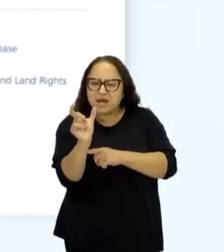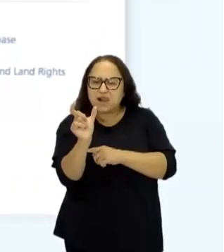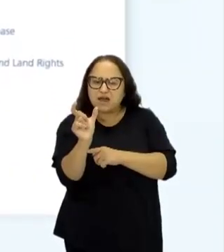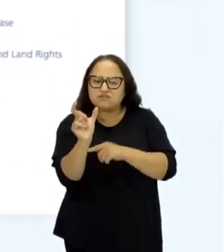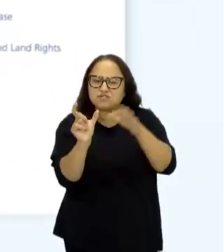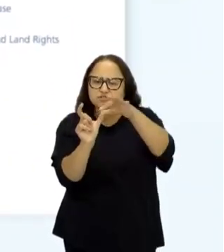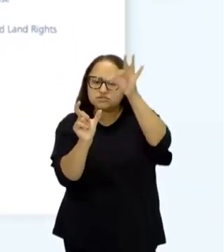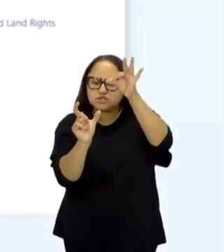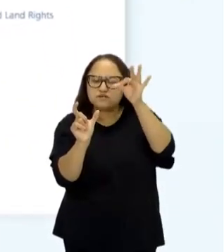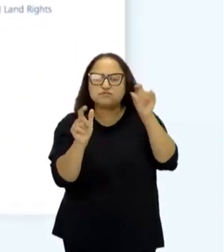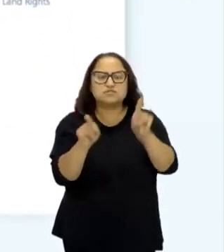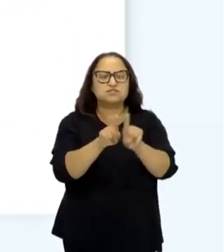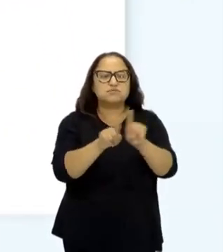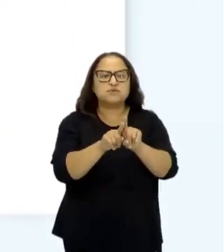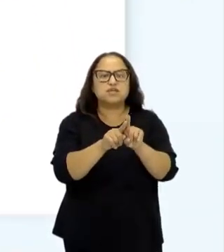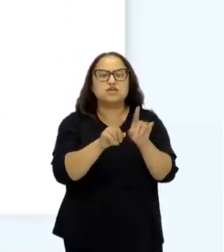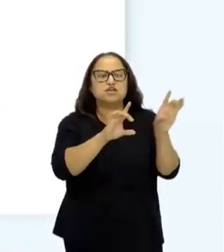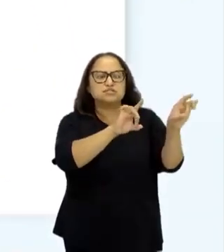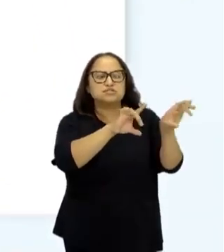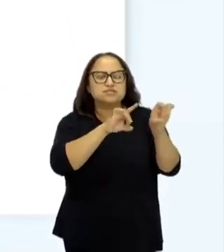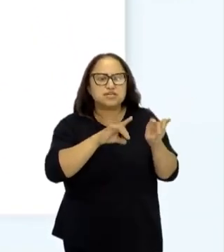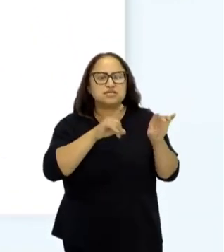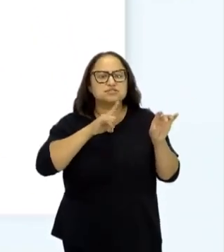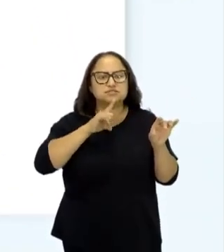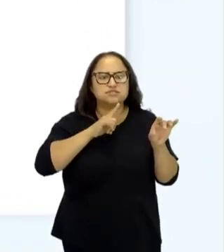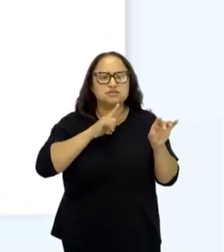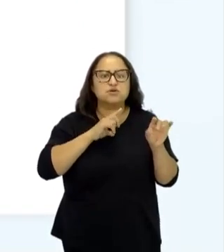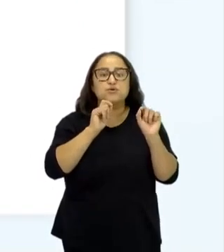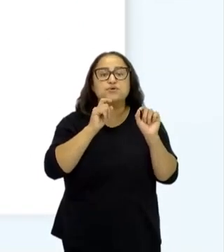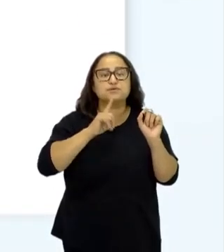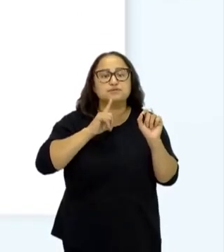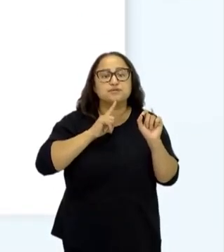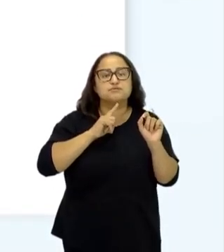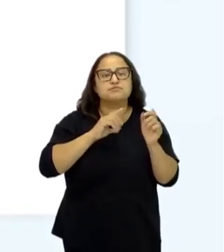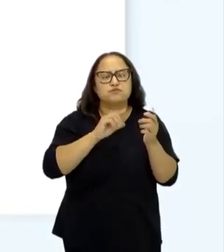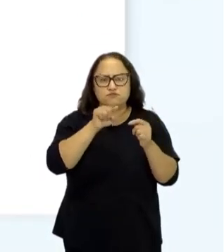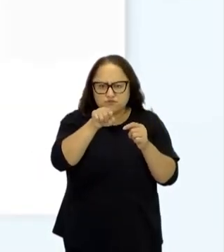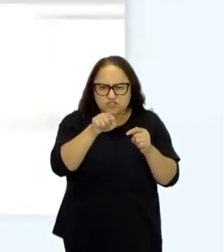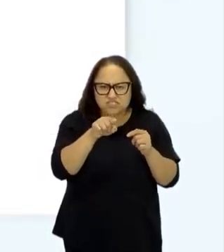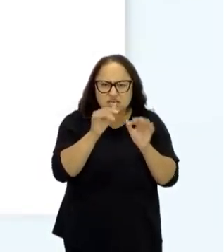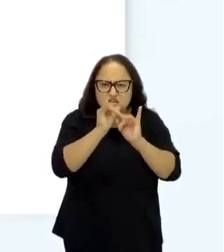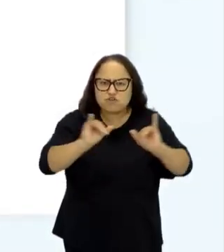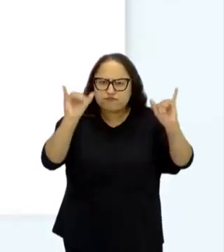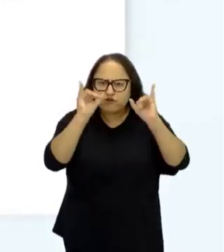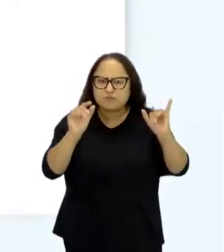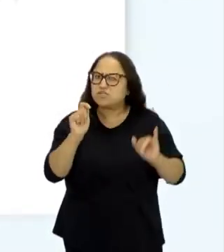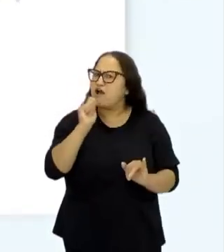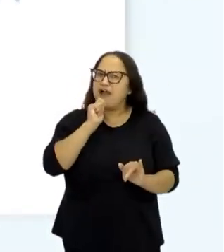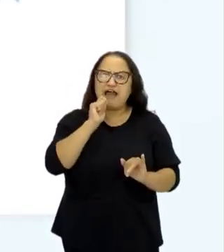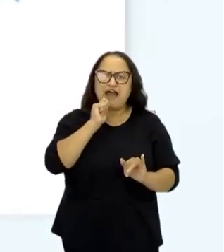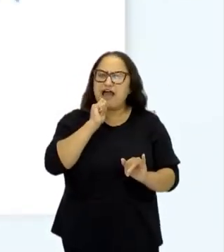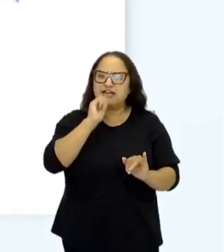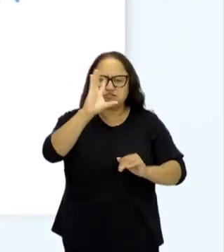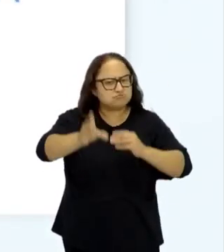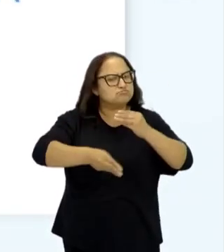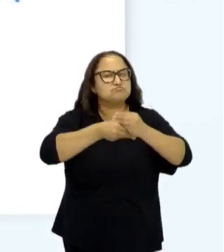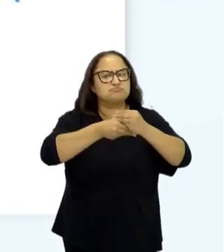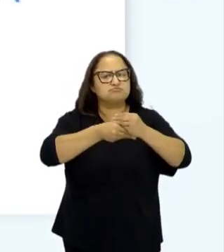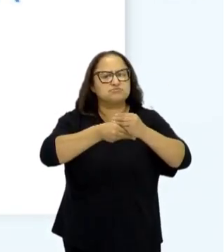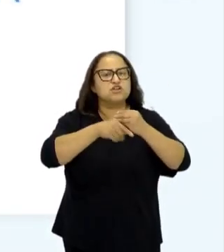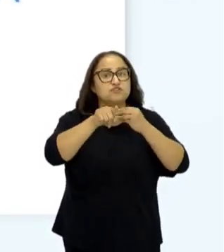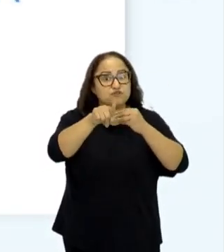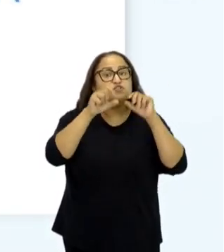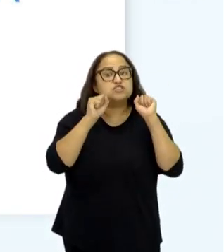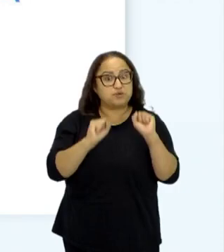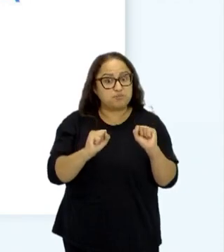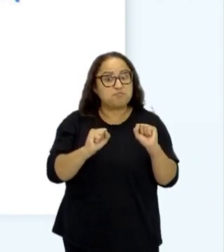conceitos técnicos, o que irá fornecer resultados mais refinados. Você tem alguma informação que ainda não foi incluída na plataforma?